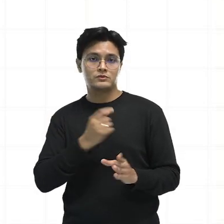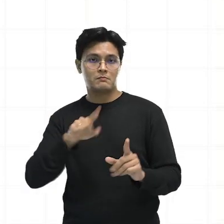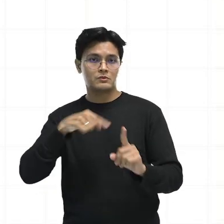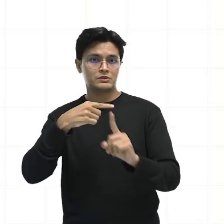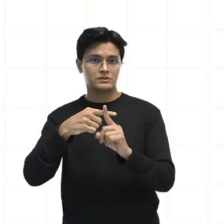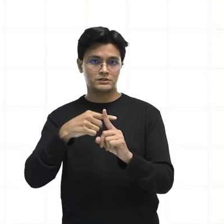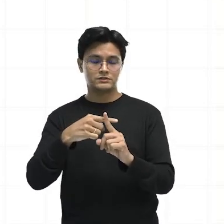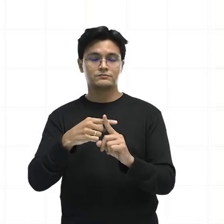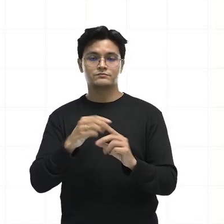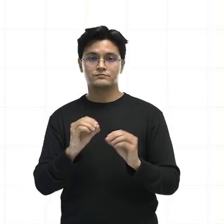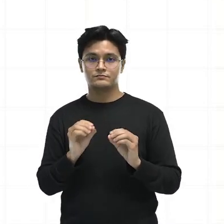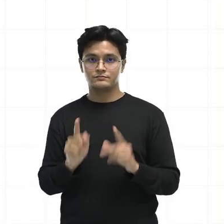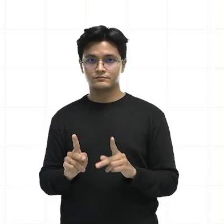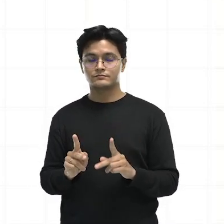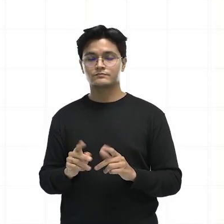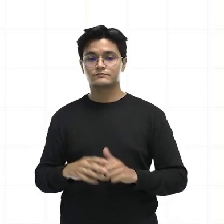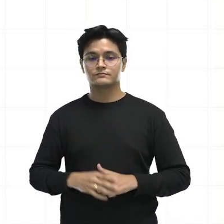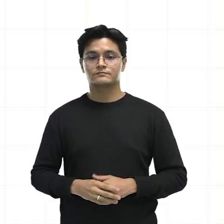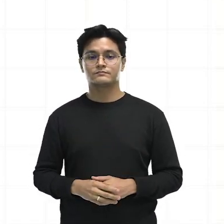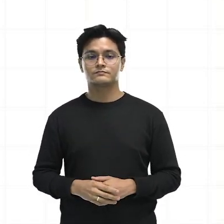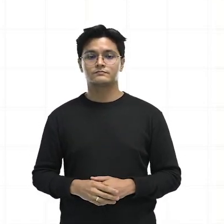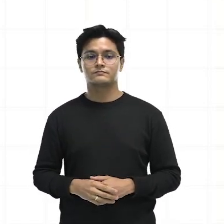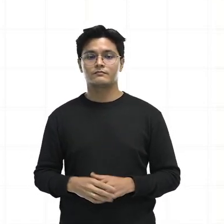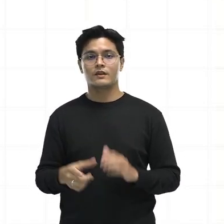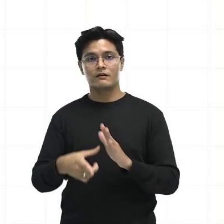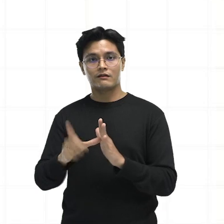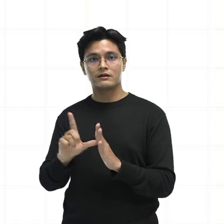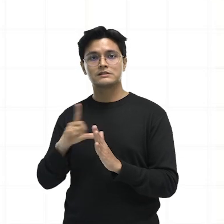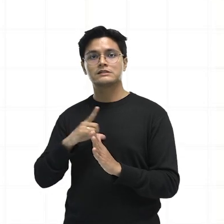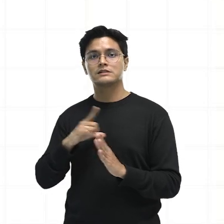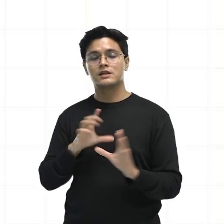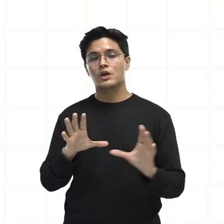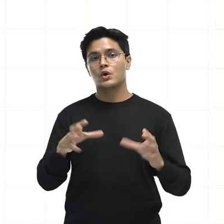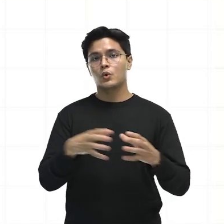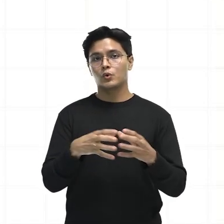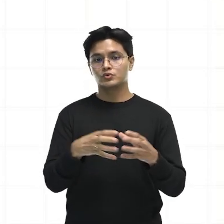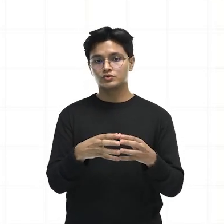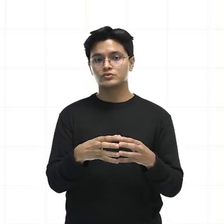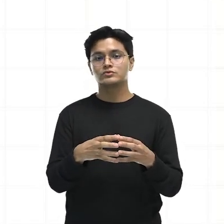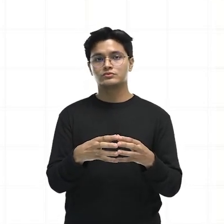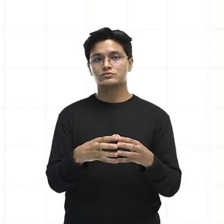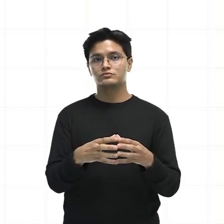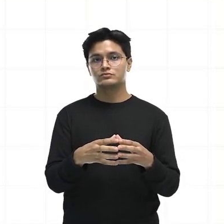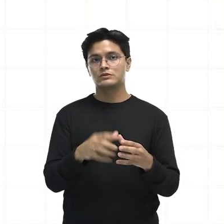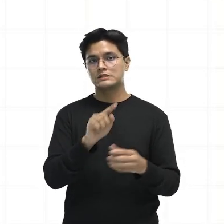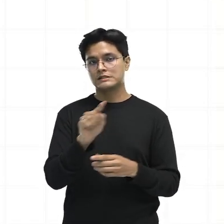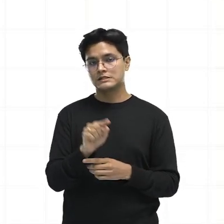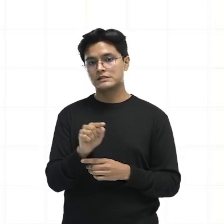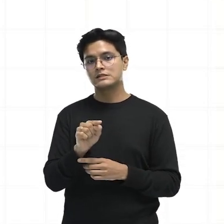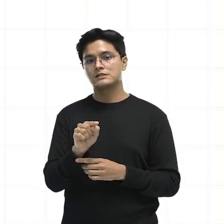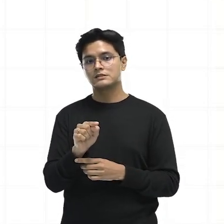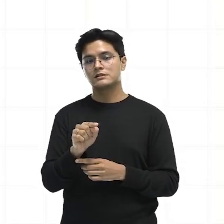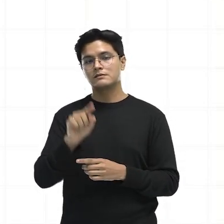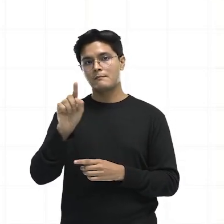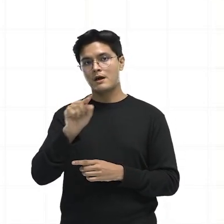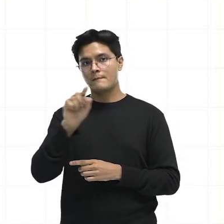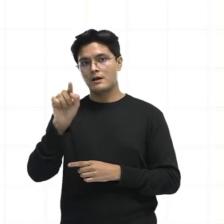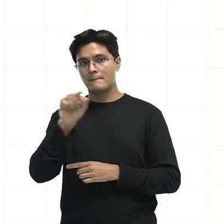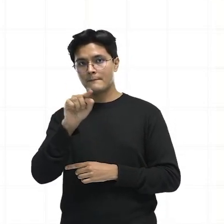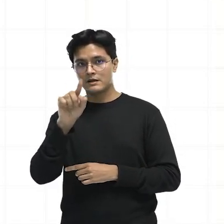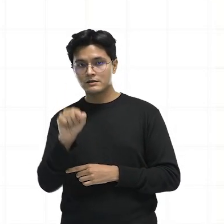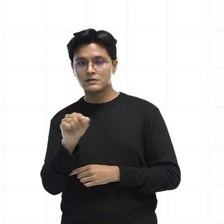Aqui eu tinha conjunto dos números inteiros não nulos, tá? Ou seja, eu só não tinha o